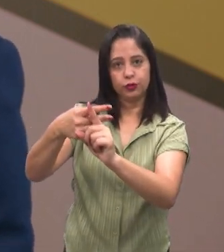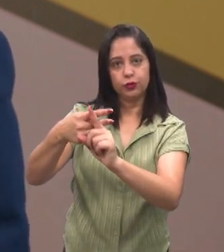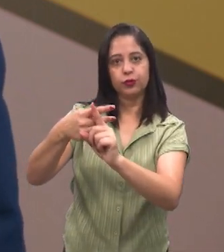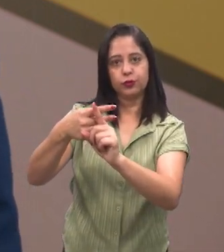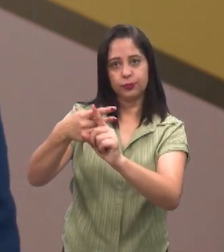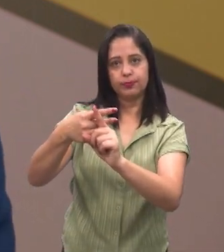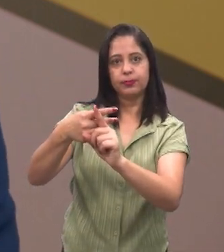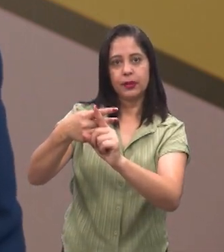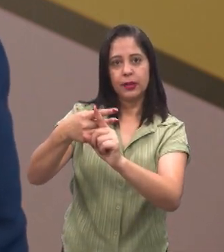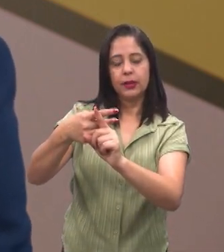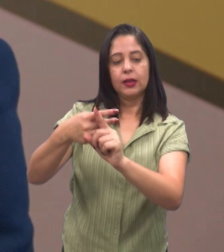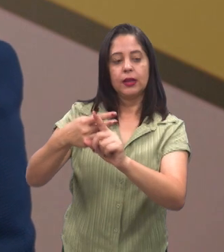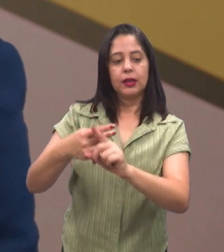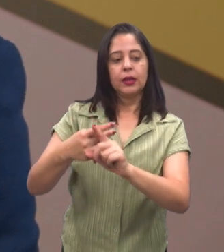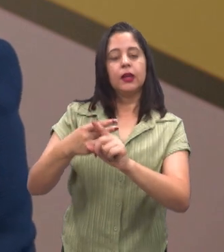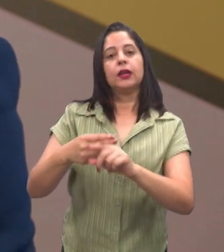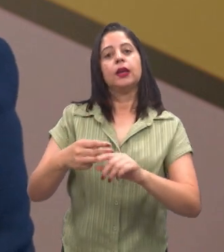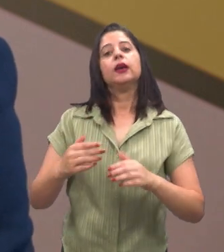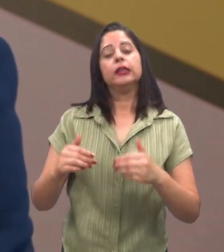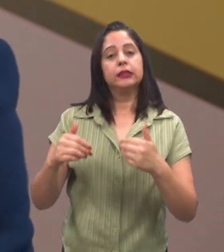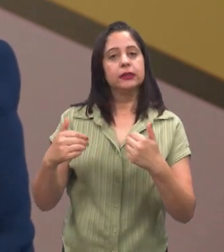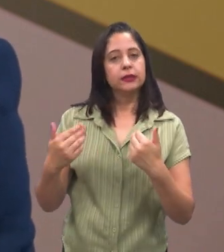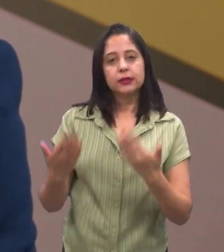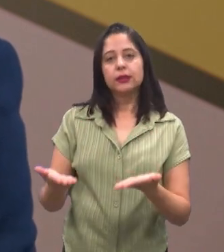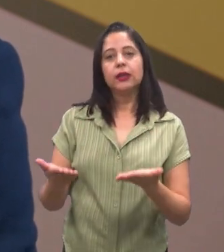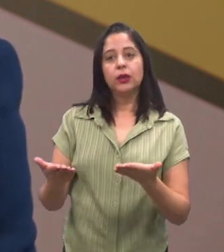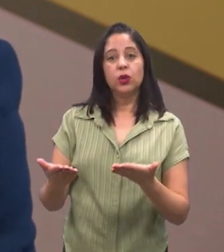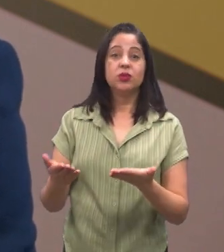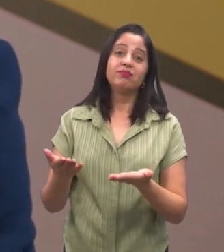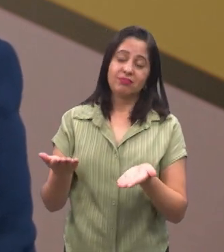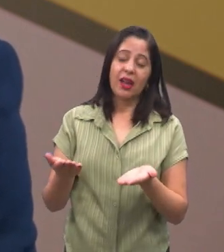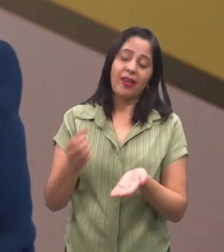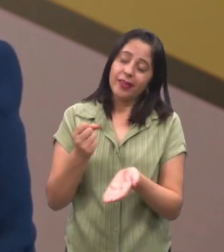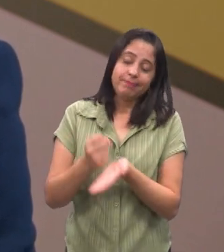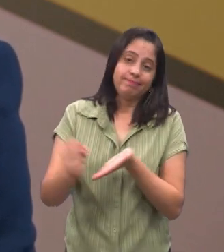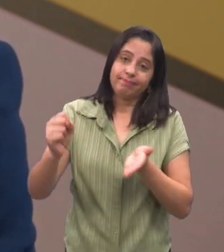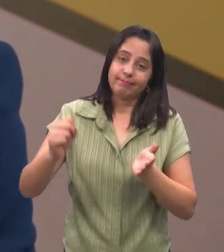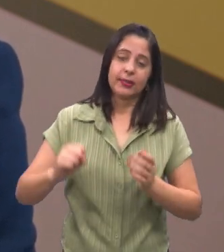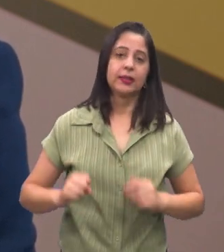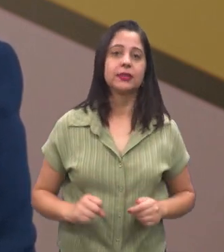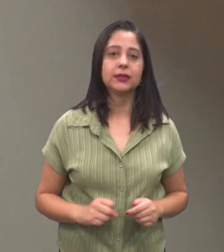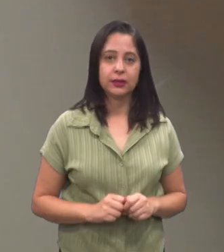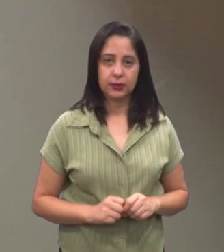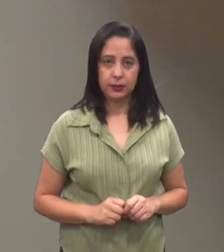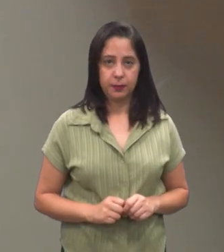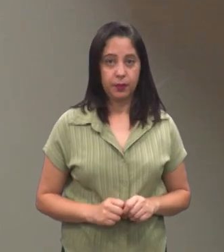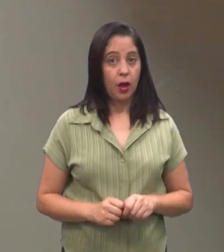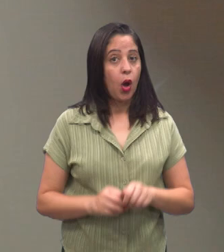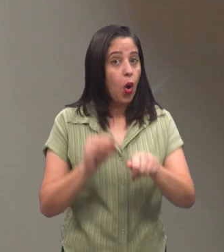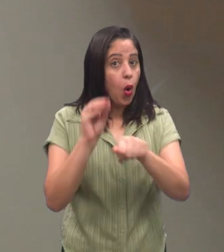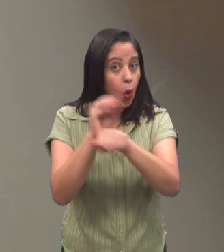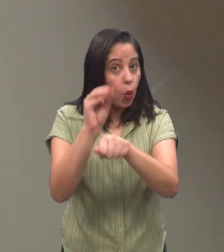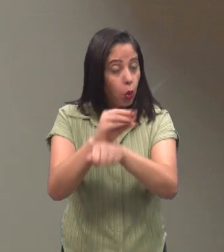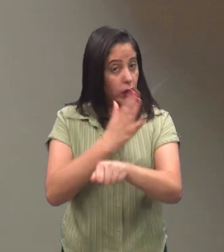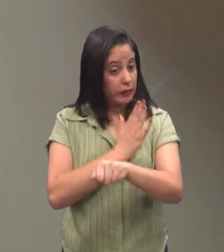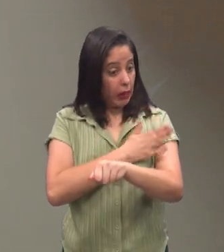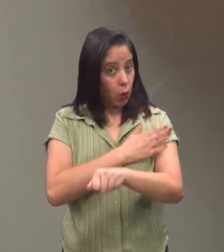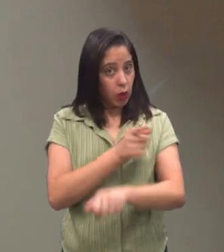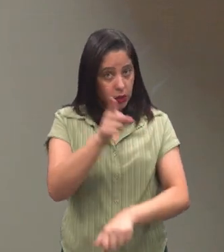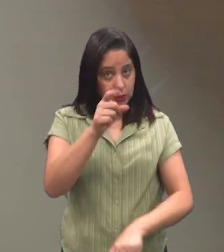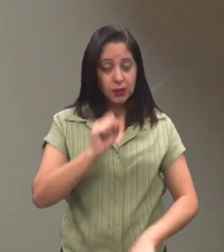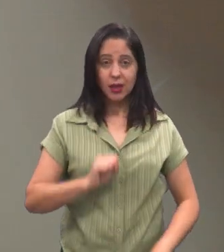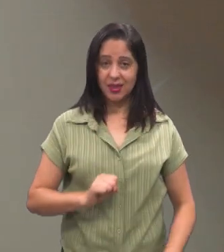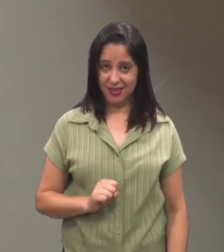dia e a partir de alguns meses elas já não estarem mais protegidas posteriormente a isso. Entendi. Então, Cuide bem aí do seu coração,